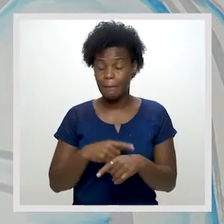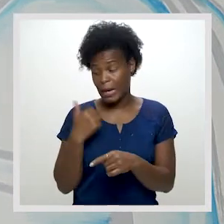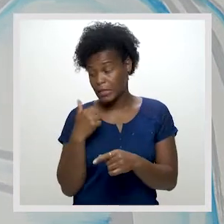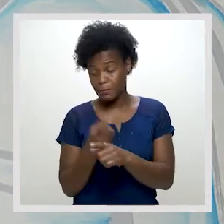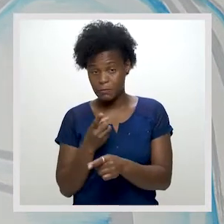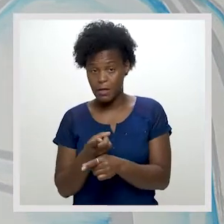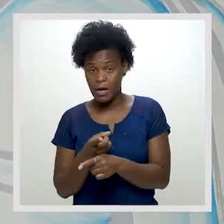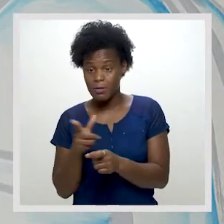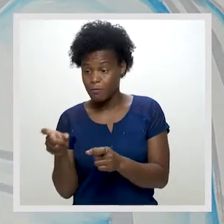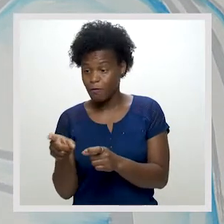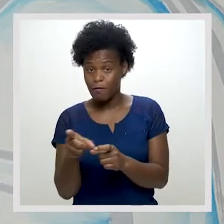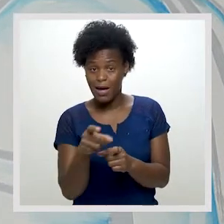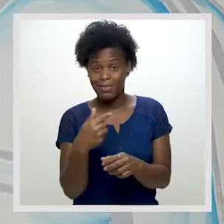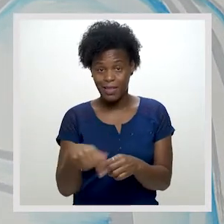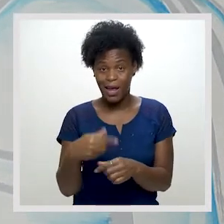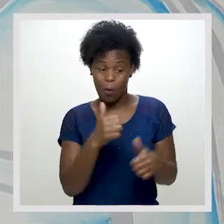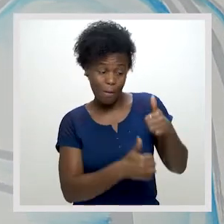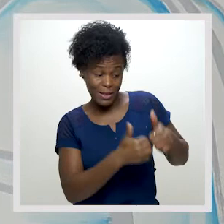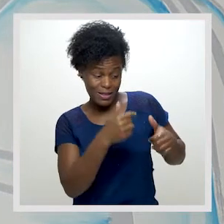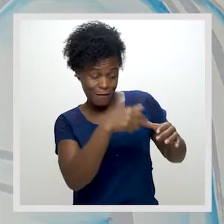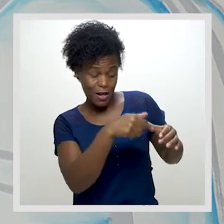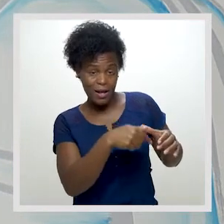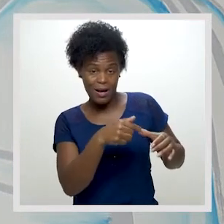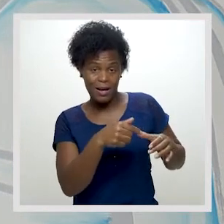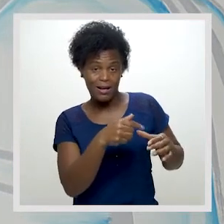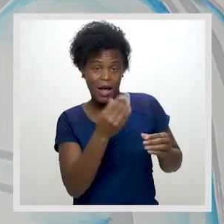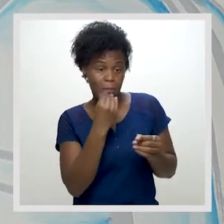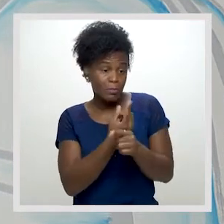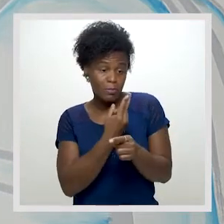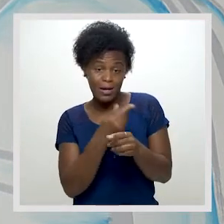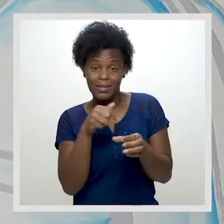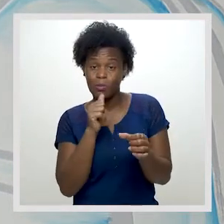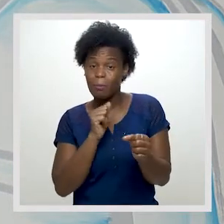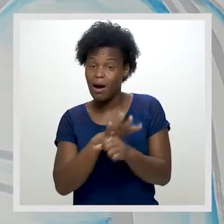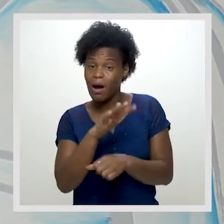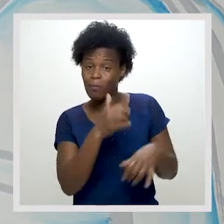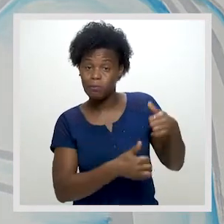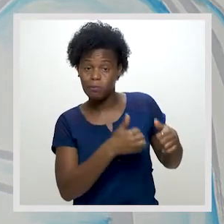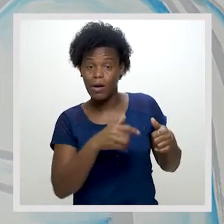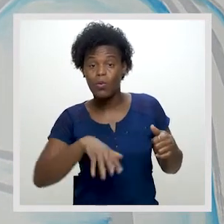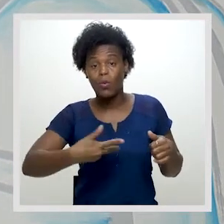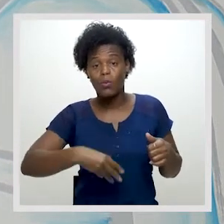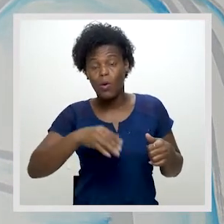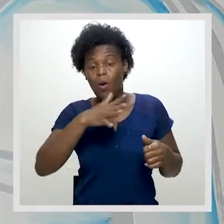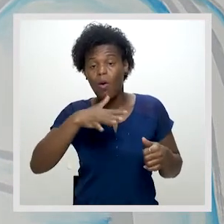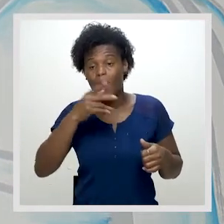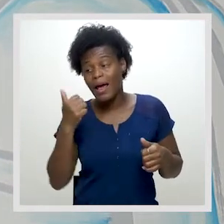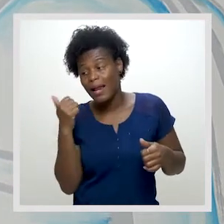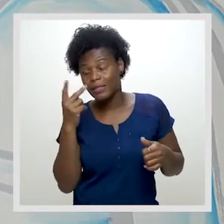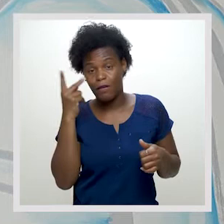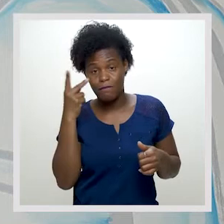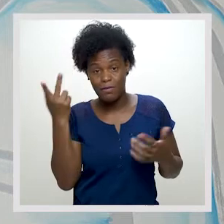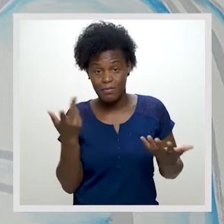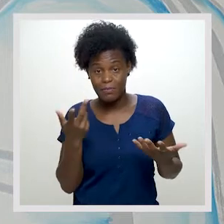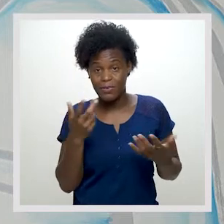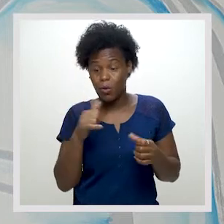mesmos, tendo essa competitividade alimentar nos oceanos, no mundo onde estavam inseridos, que era o mundo